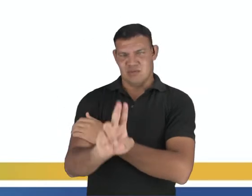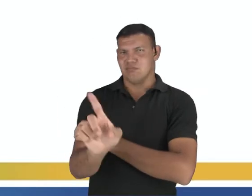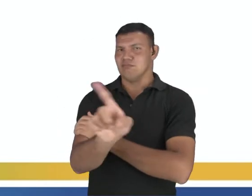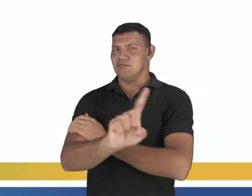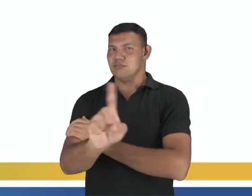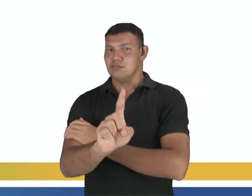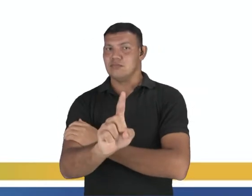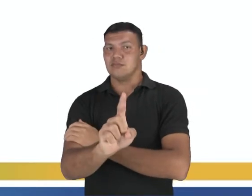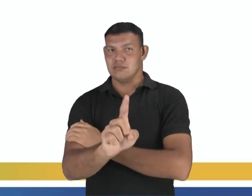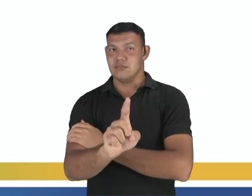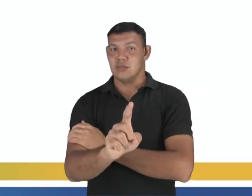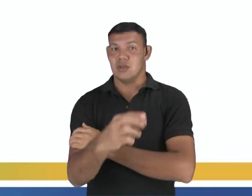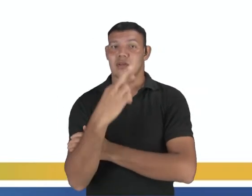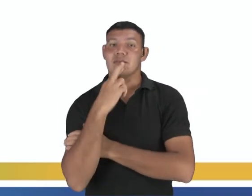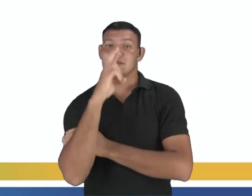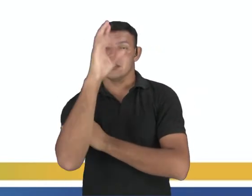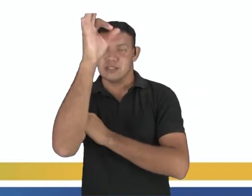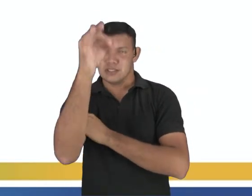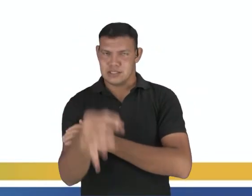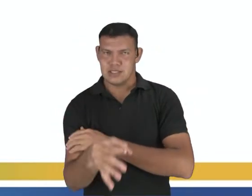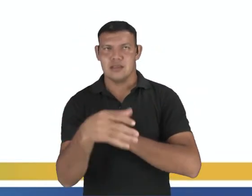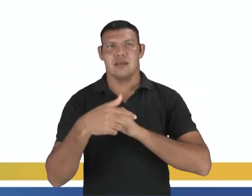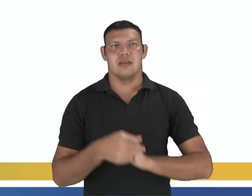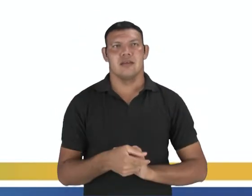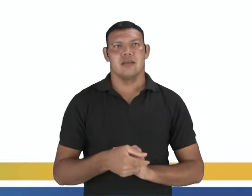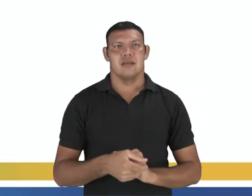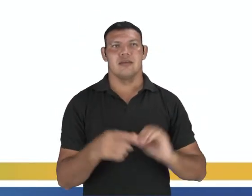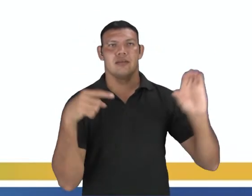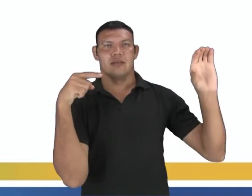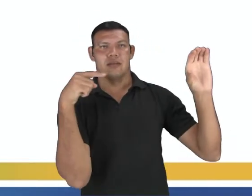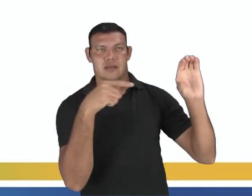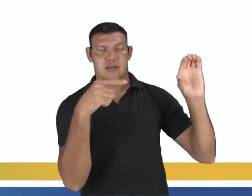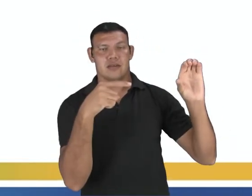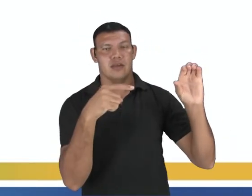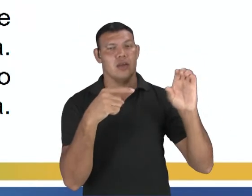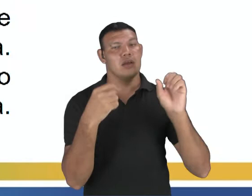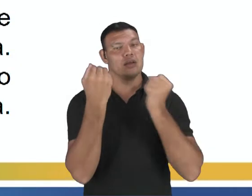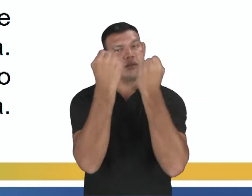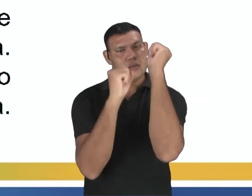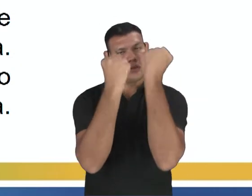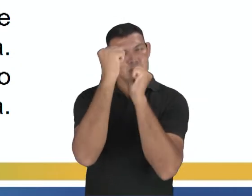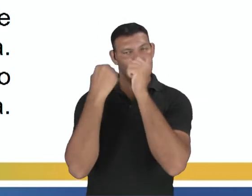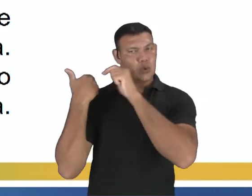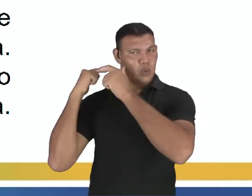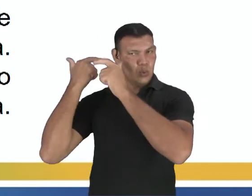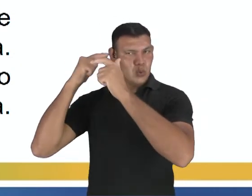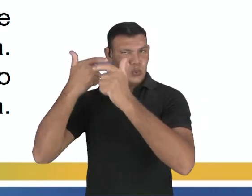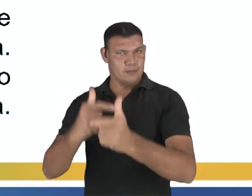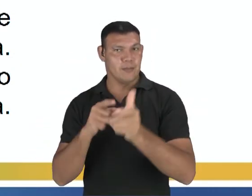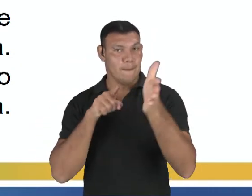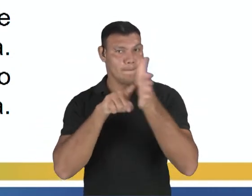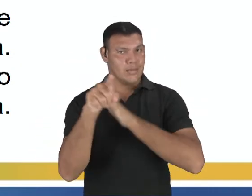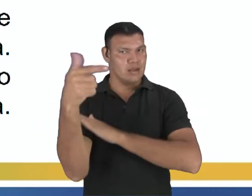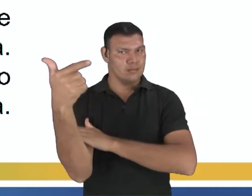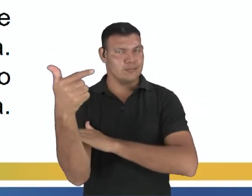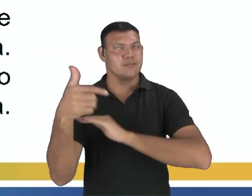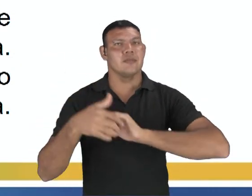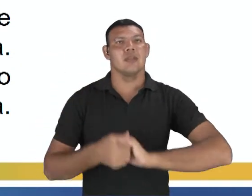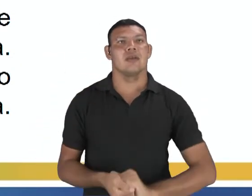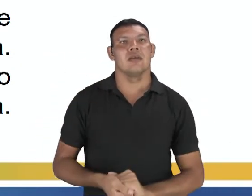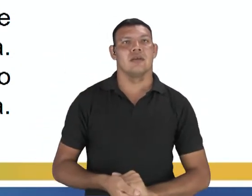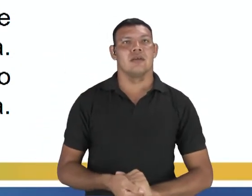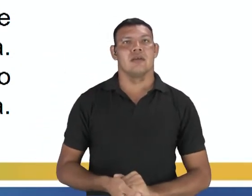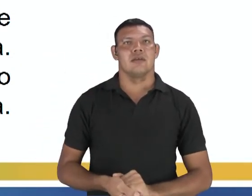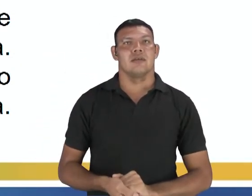tecnologias. Então, a nossa alternativa correta, indústria tradicional. Questão 2.